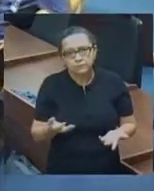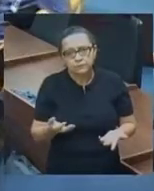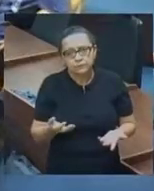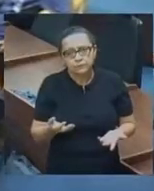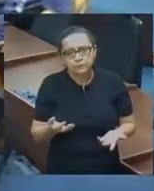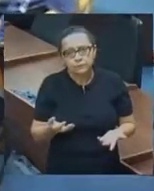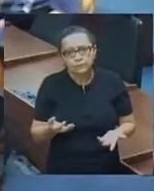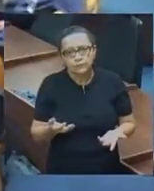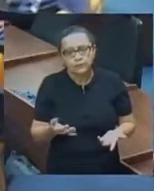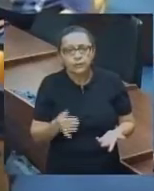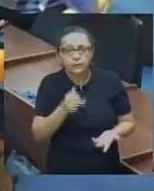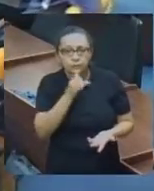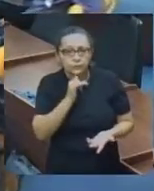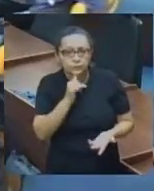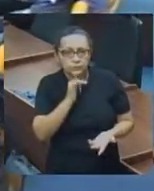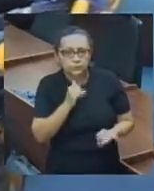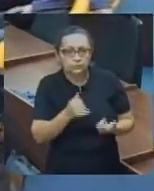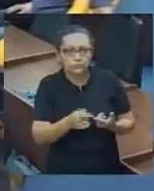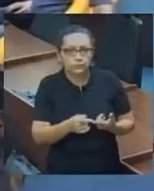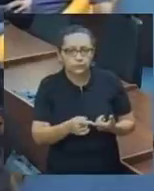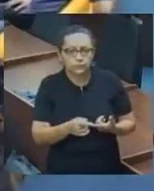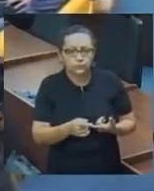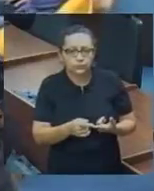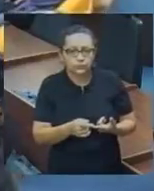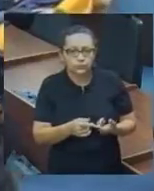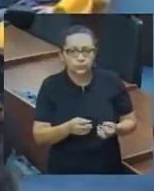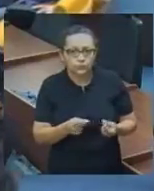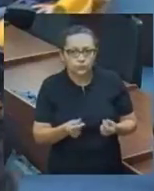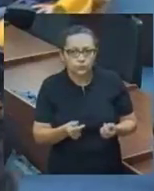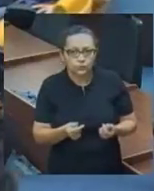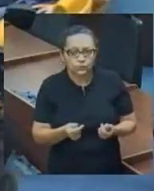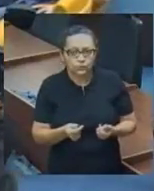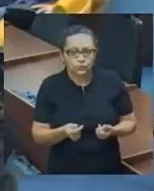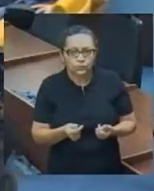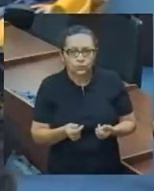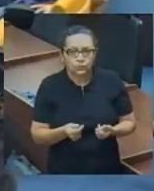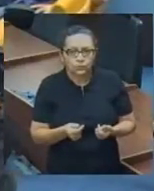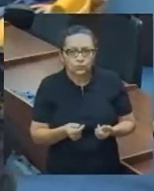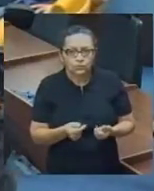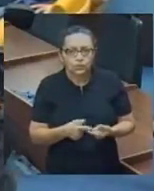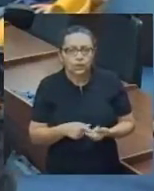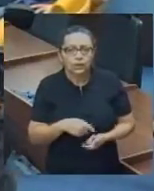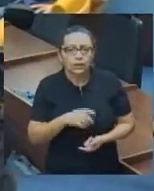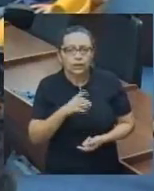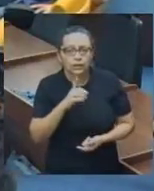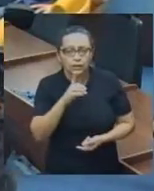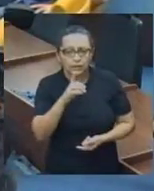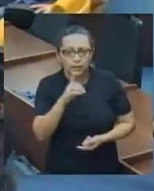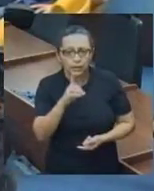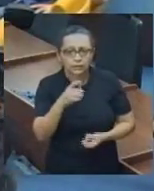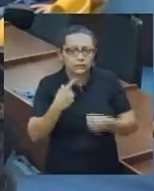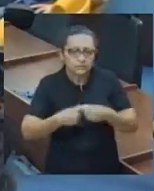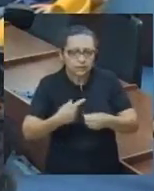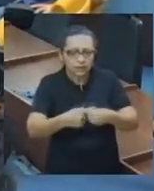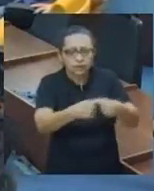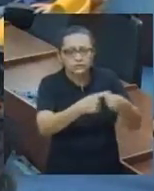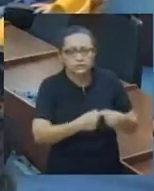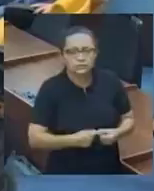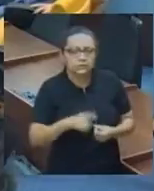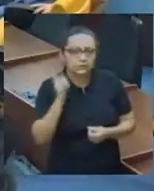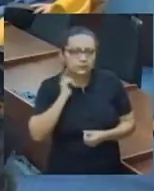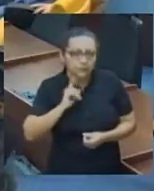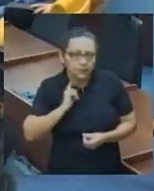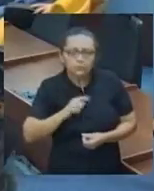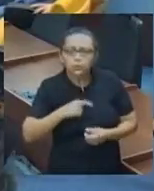no caso por exemplo de fé e diamantina ouro preto são lugares